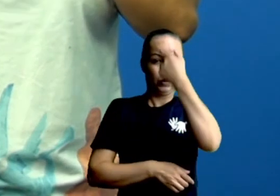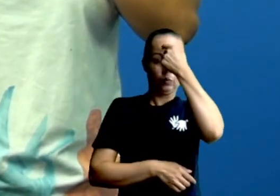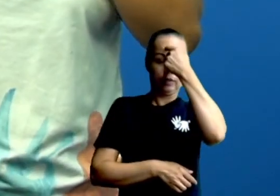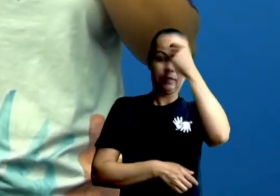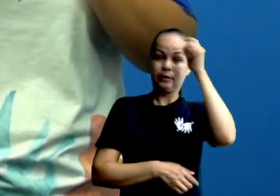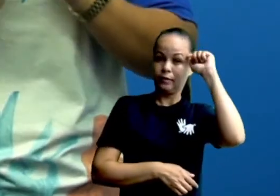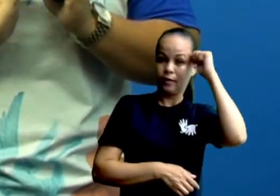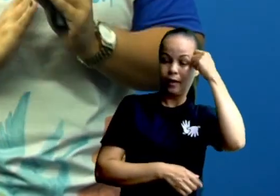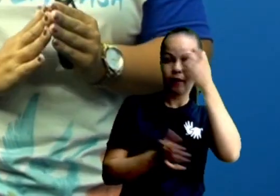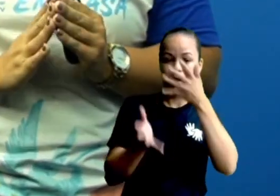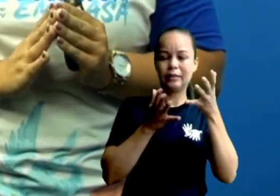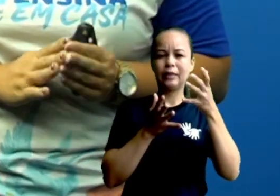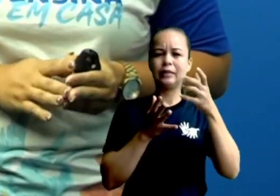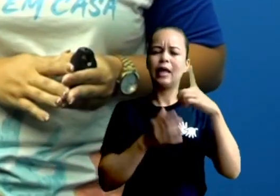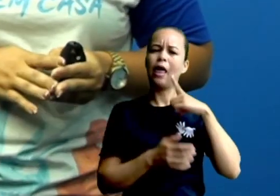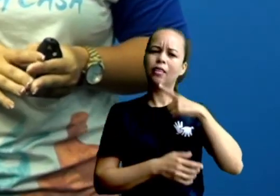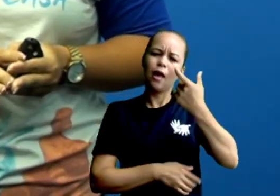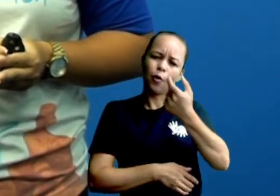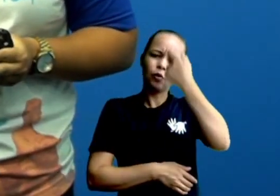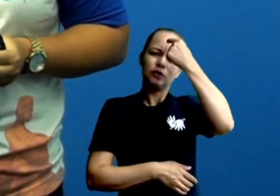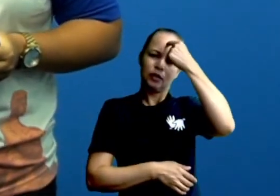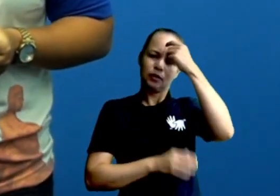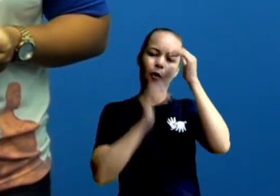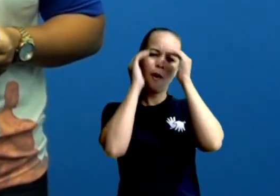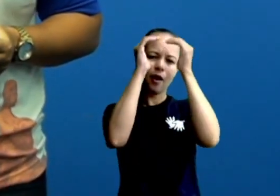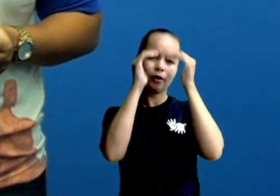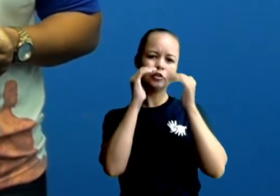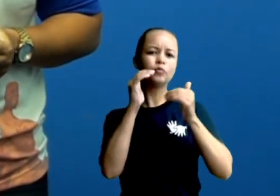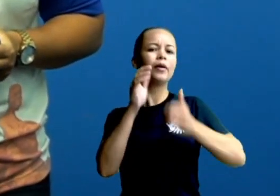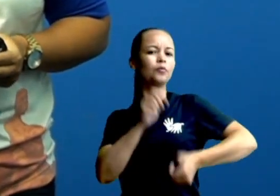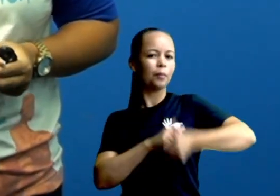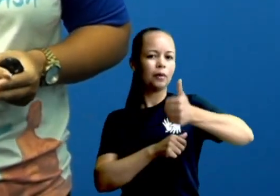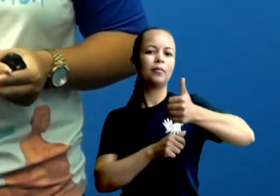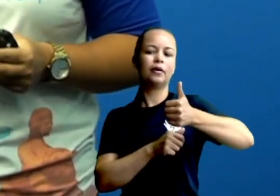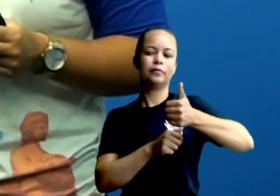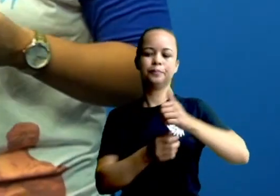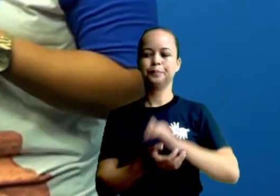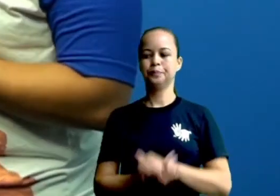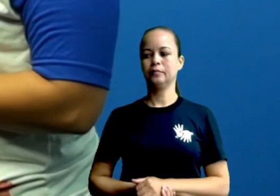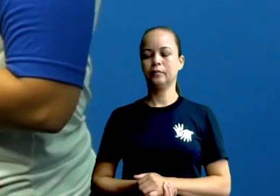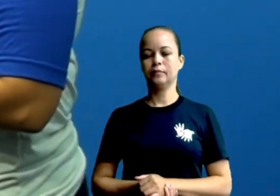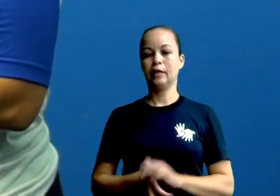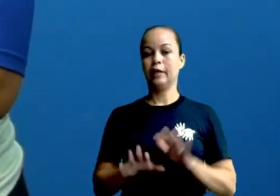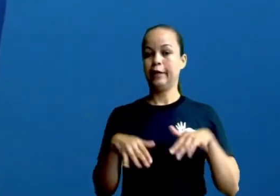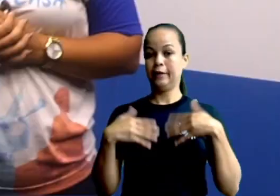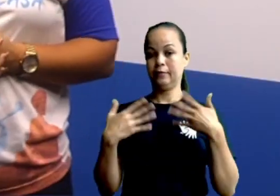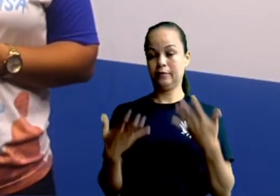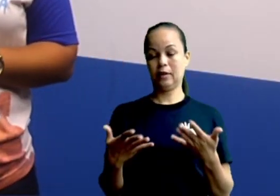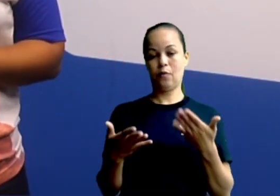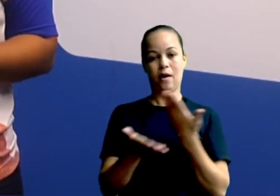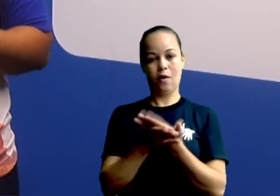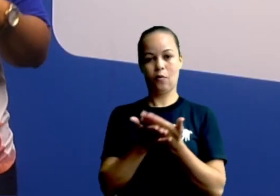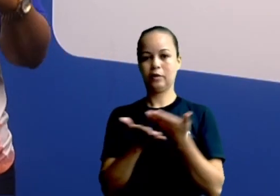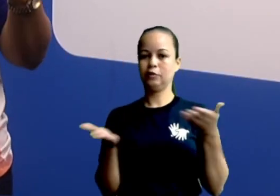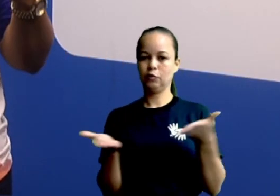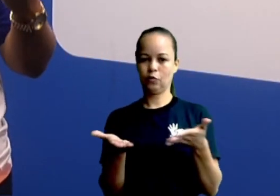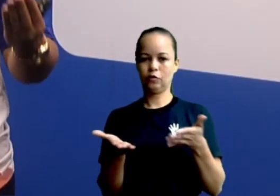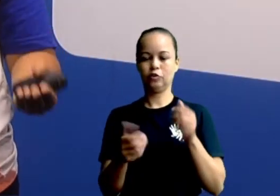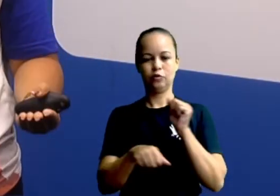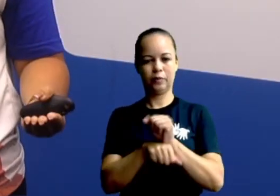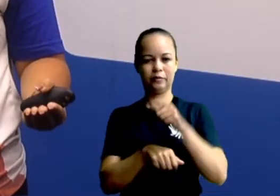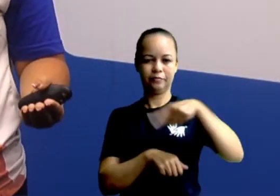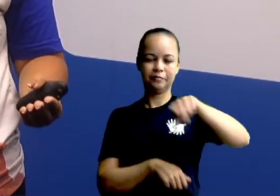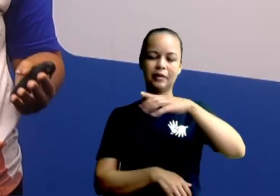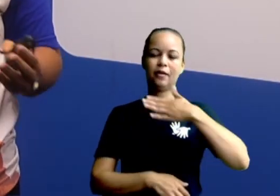ter consciência de que o respeito vem em primeiro lugar, tá bom? Então, pessoal, essa foi a aula de hoje. Espero que vocês